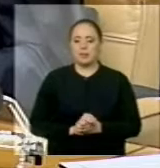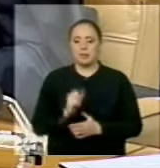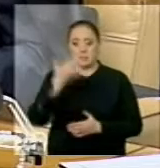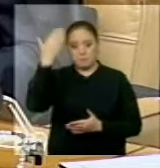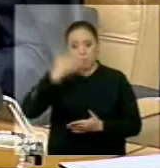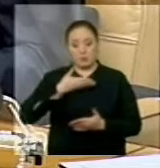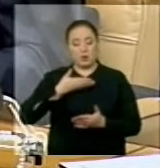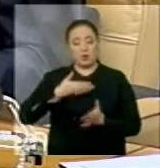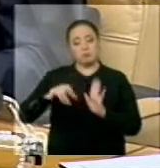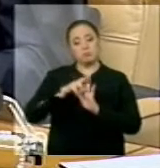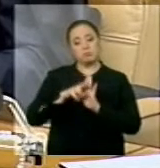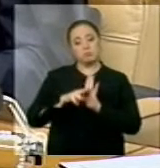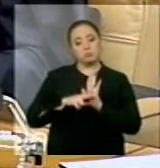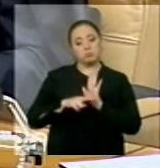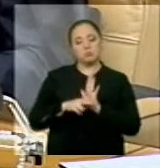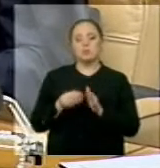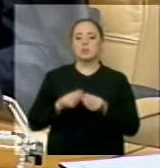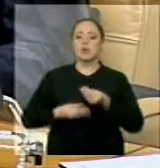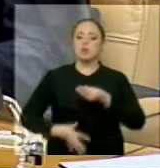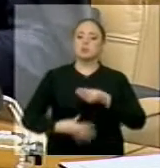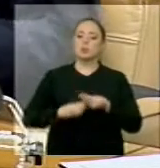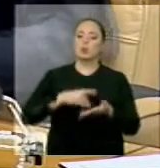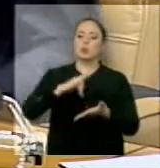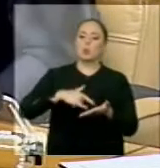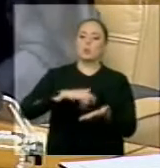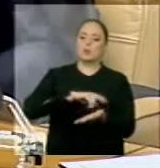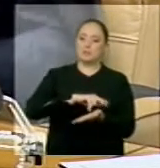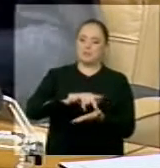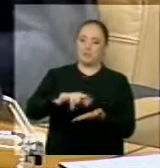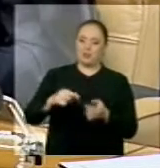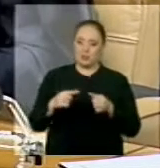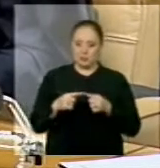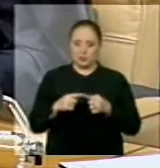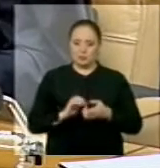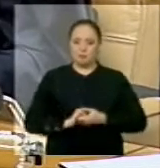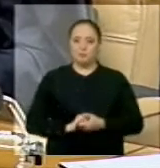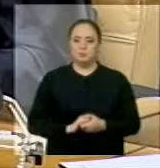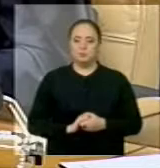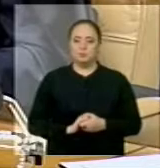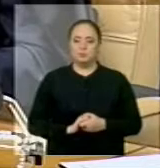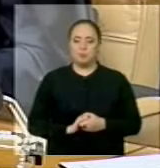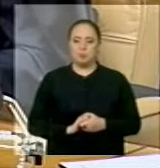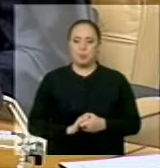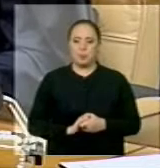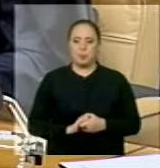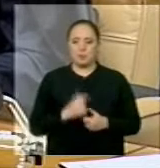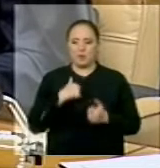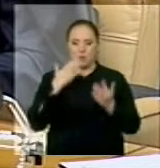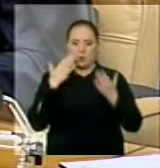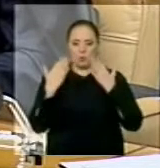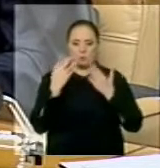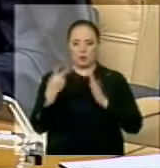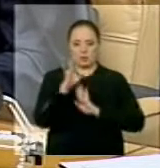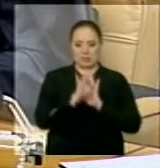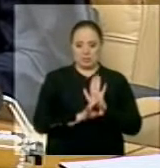cláusulas resolutivas pela juntada de documentação pertinente. Me permito comparar as duas redações. A